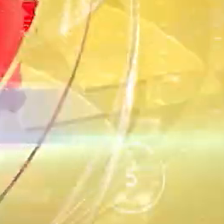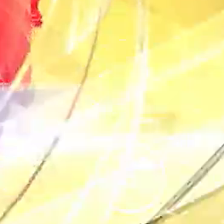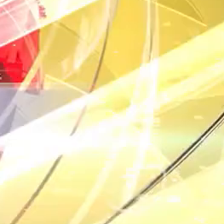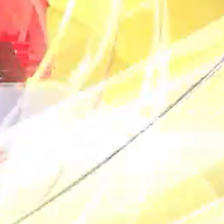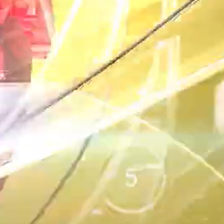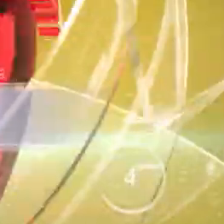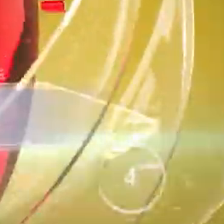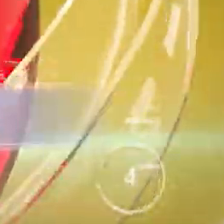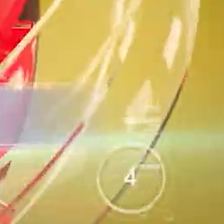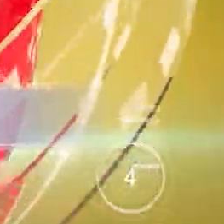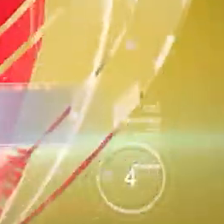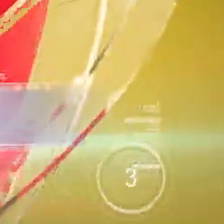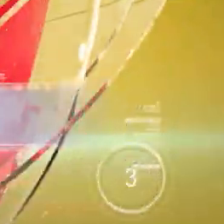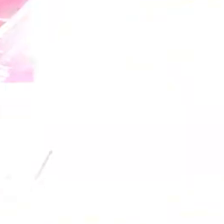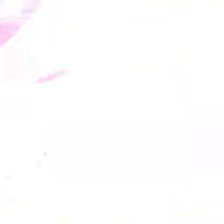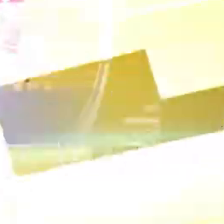Muzika